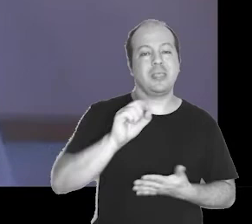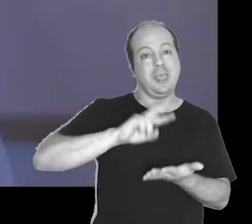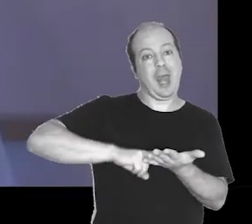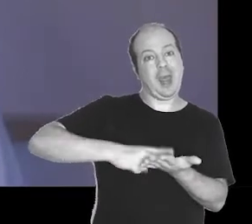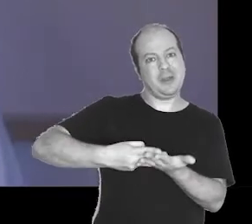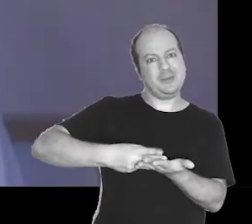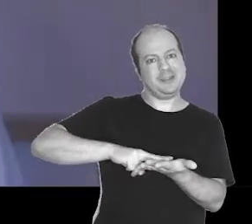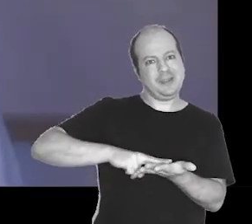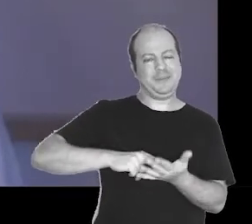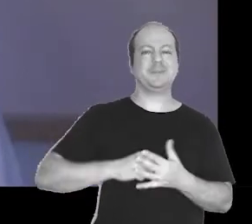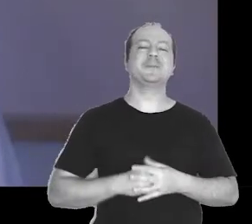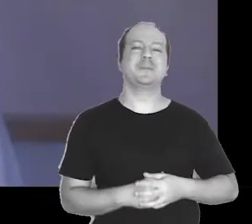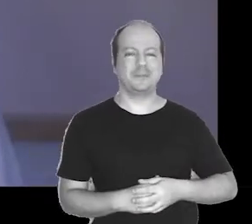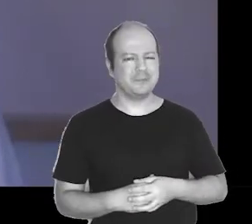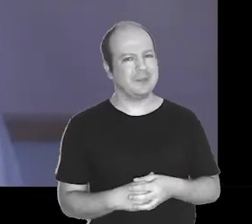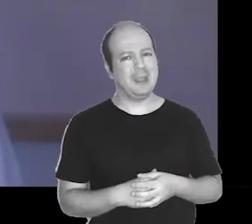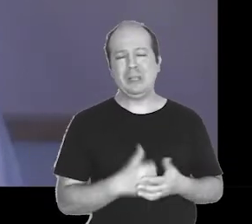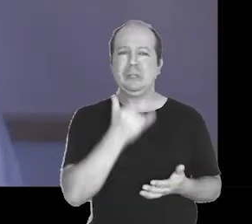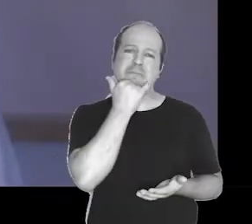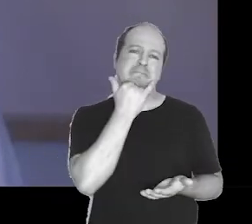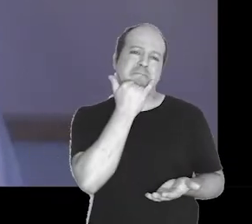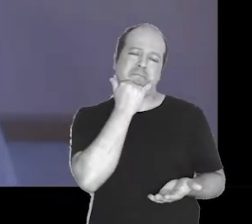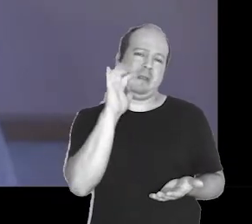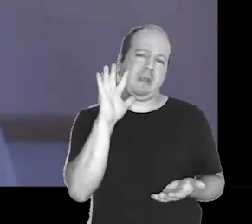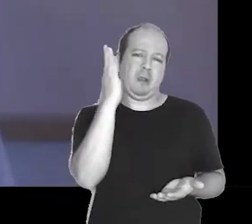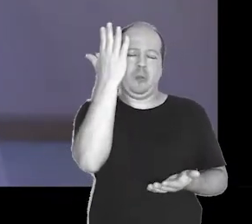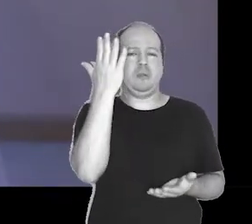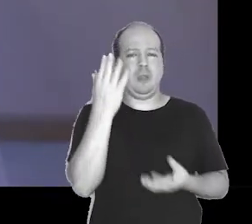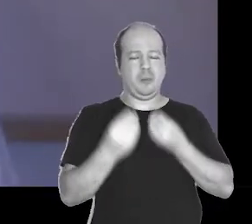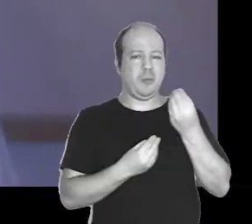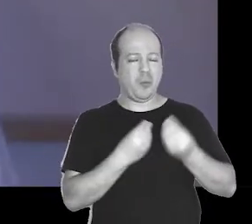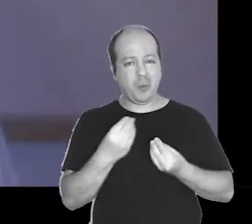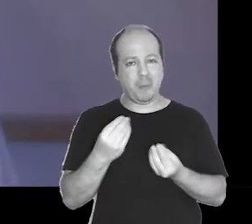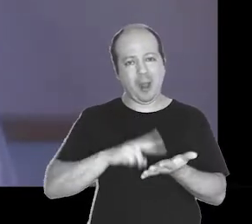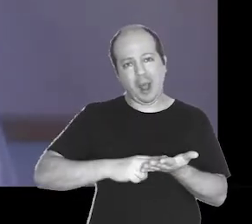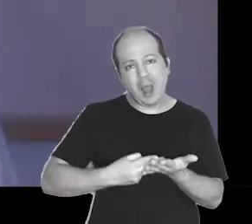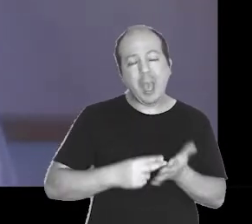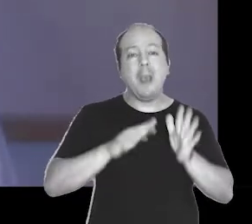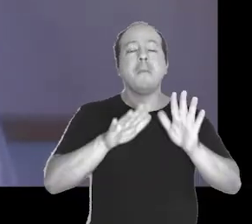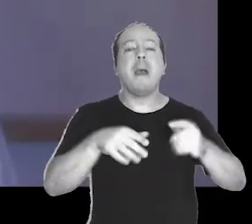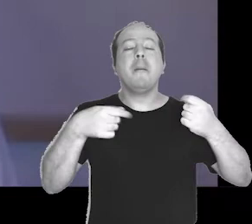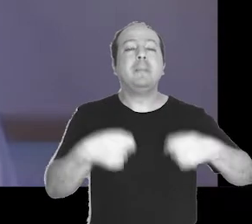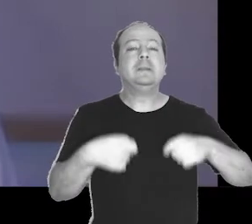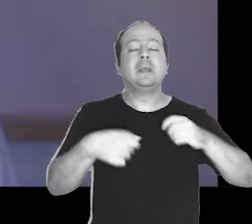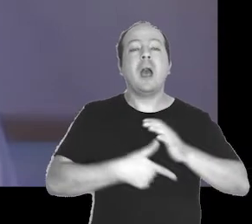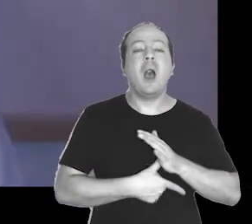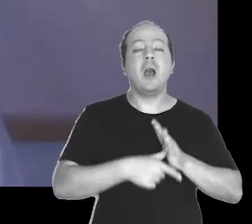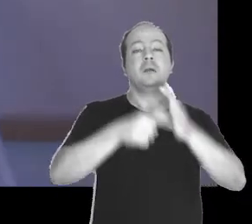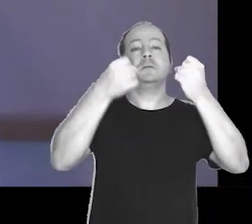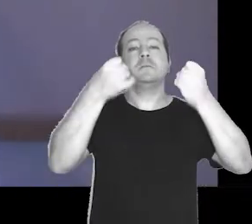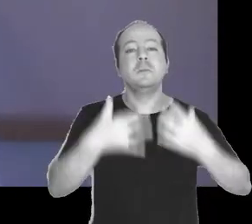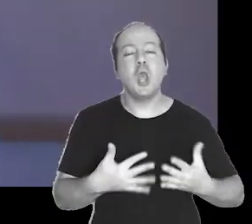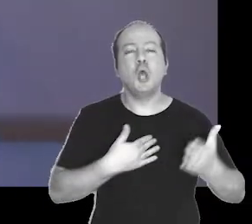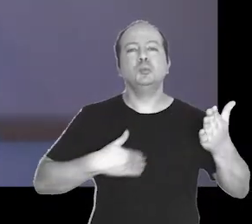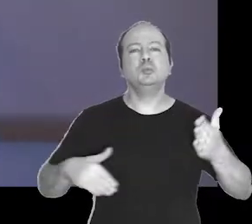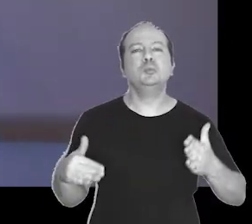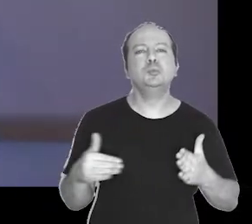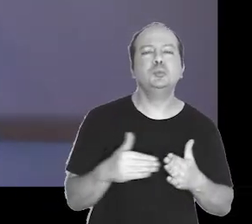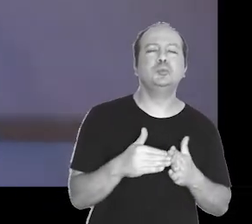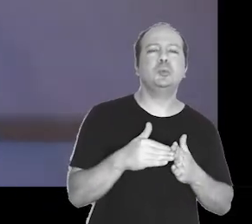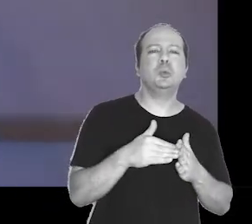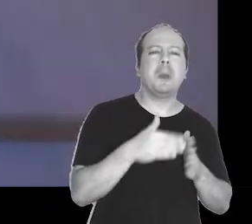tradução. São inevitáveis algumas digressões. Mas é preciso ainda dizer que, tendo tudo isso